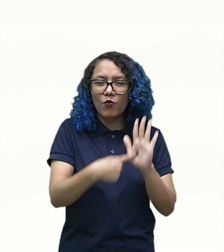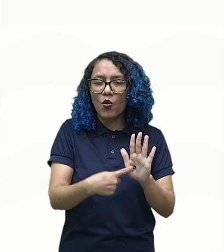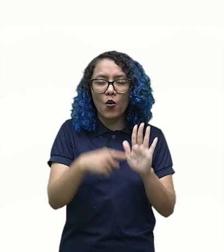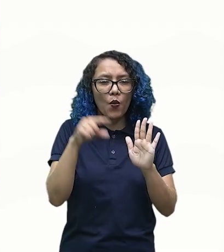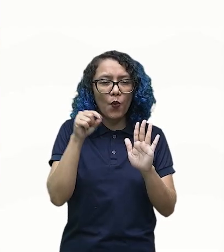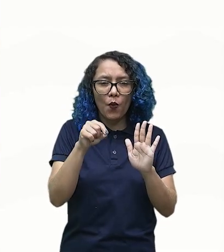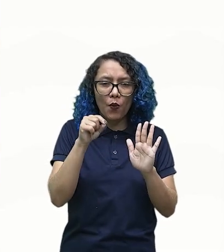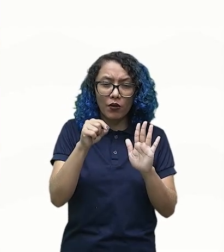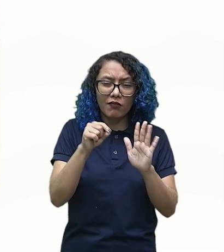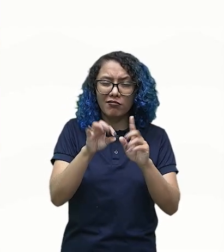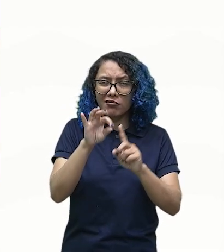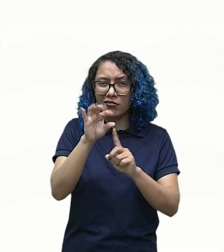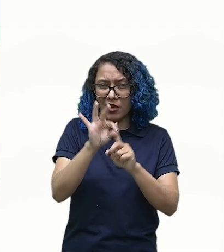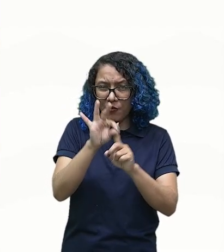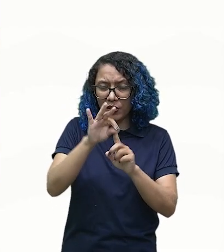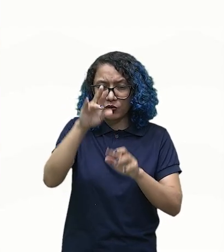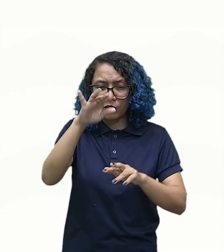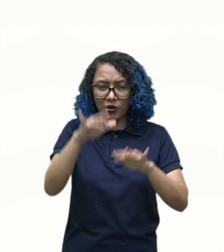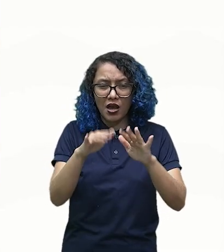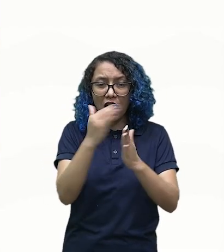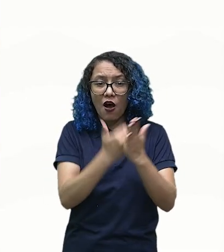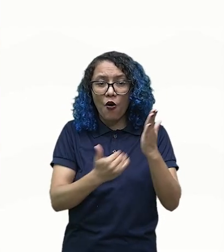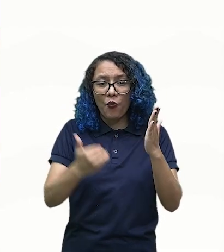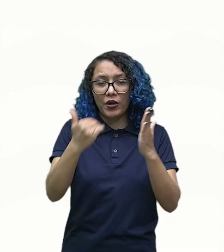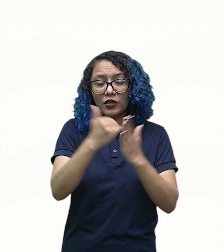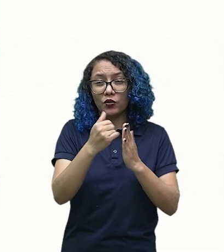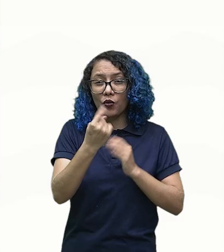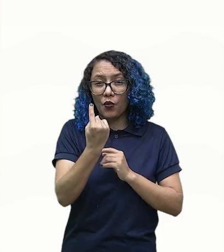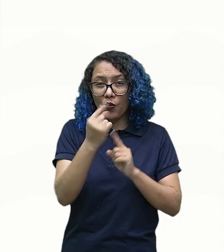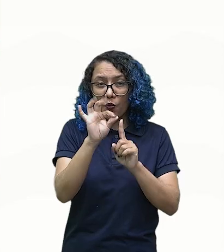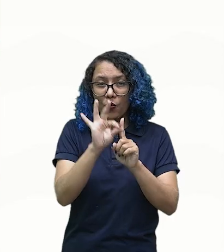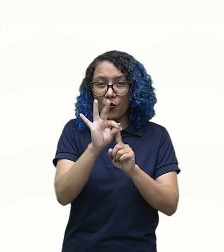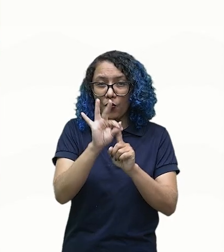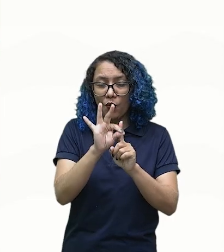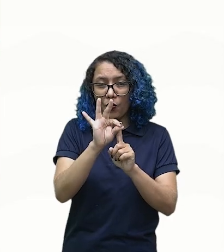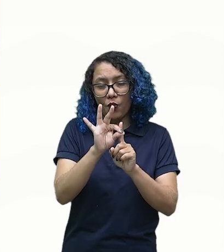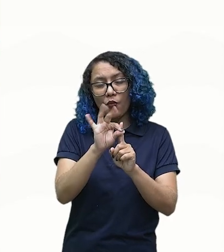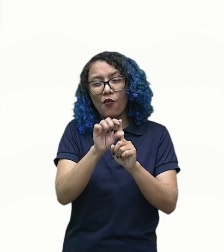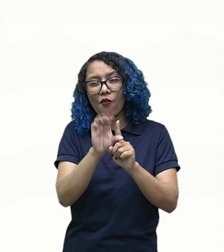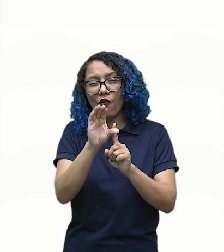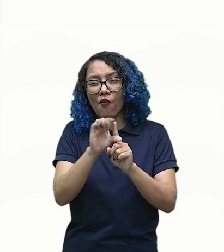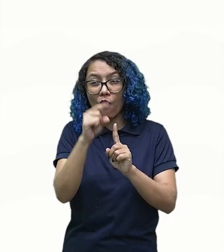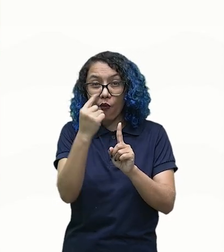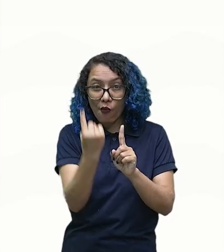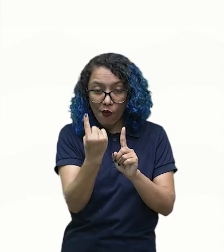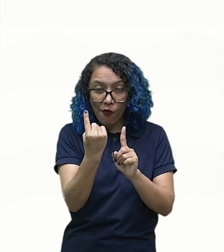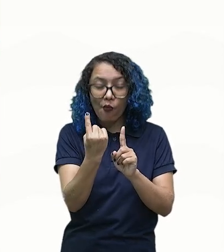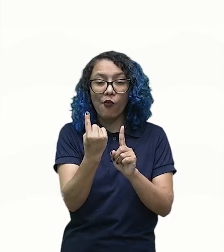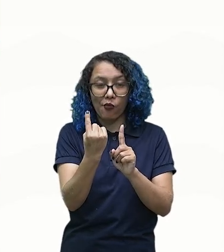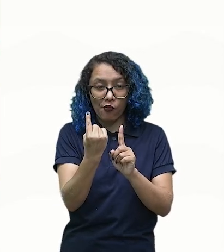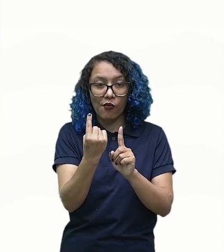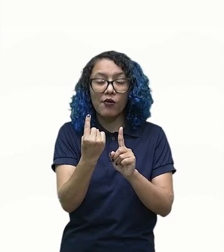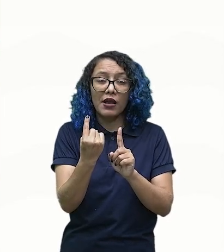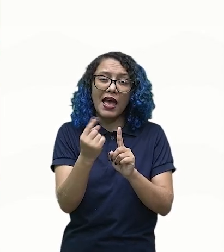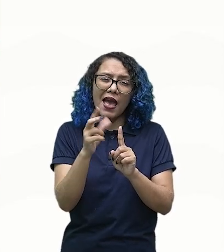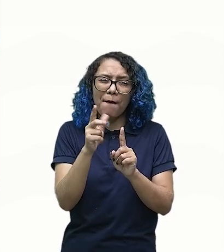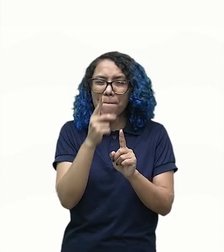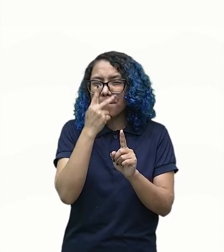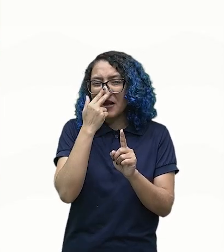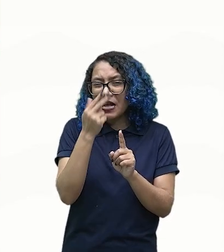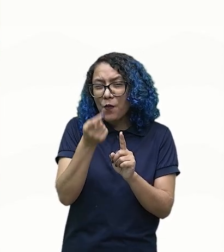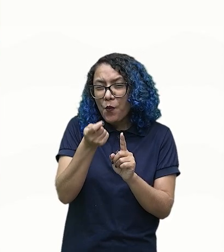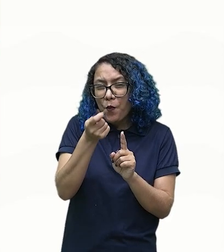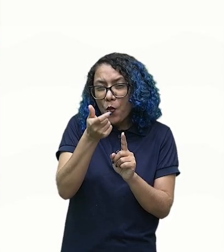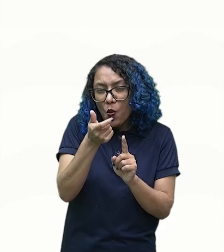temperatura média do planeta aumentou aproximadamente 1 grau Celsius. Mas isso, mesmo que pareça pouco, já